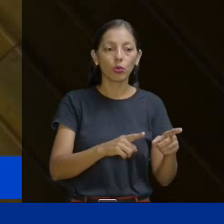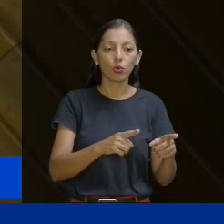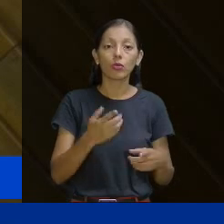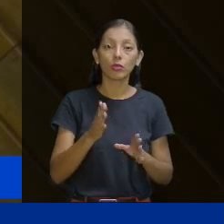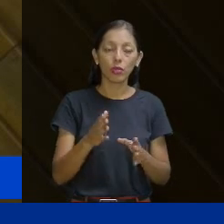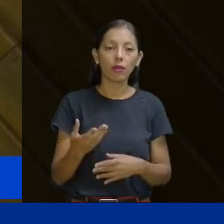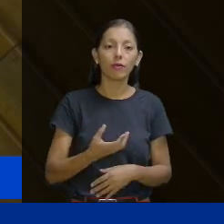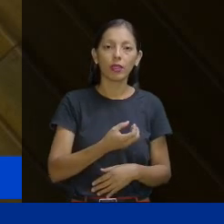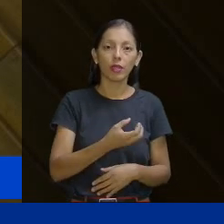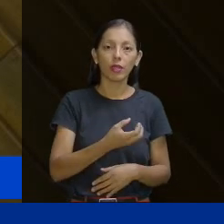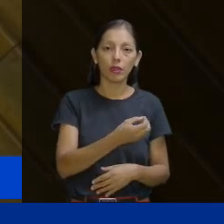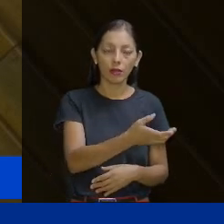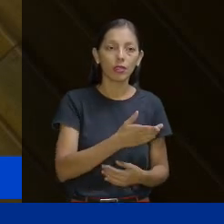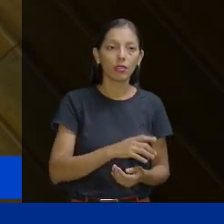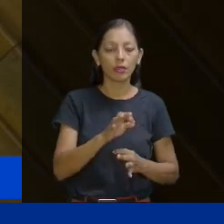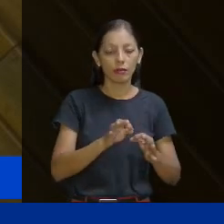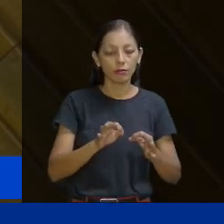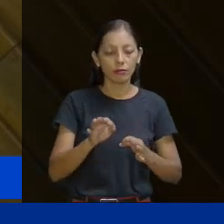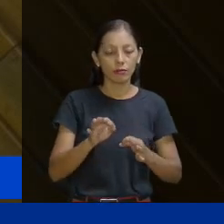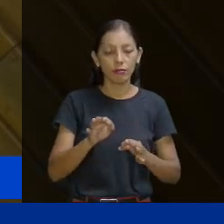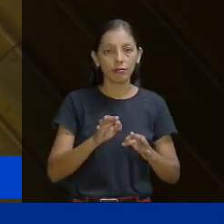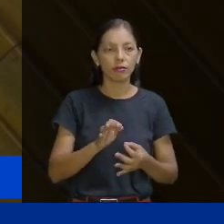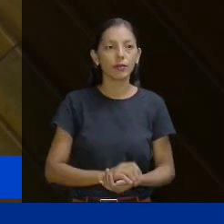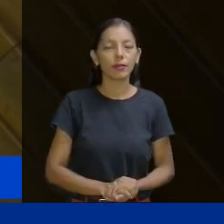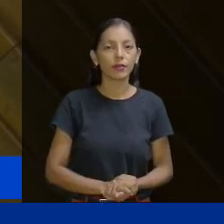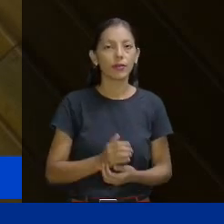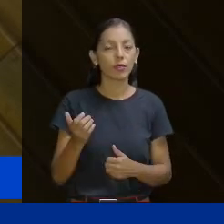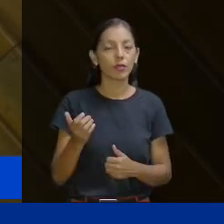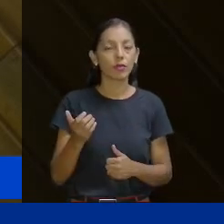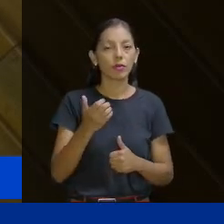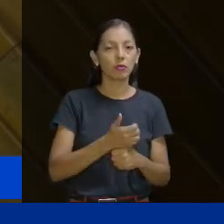sei que a eleição não acontece em Brasília.